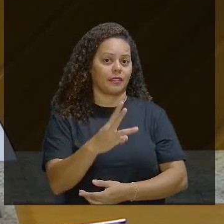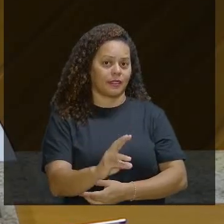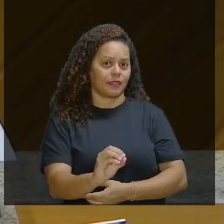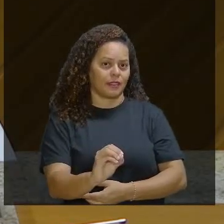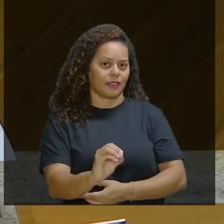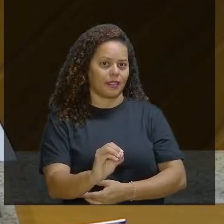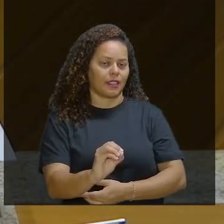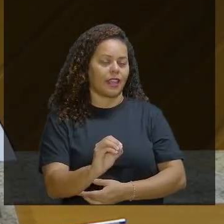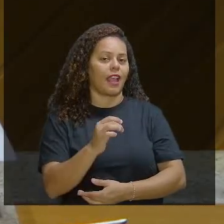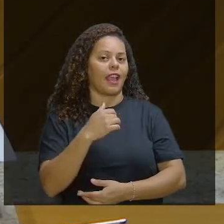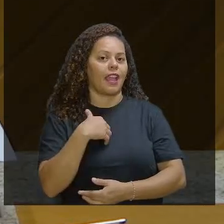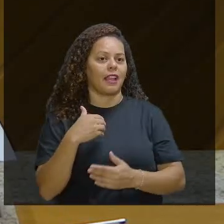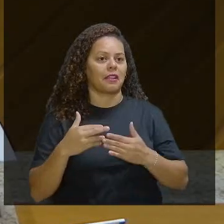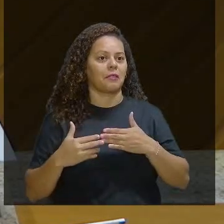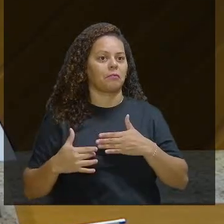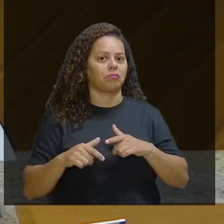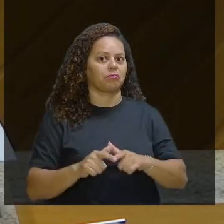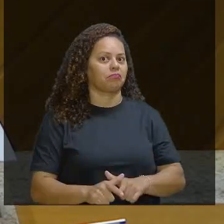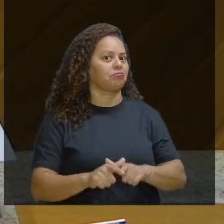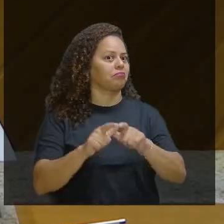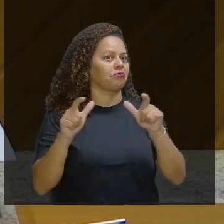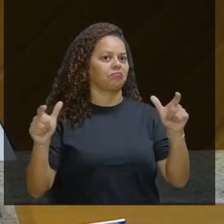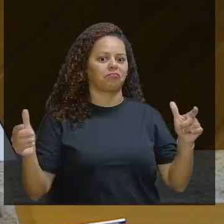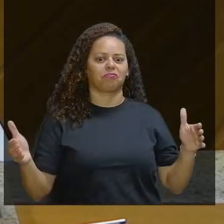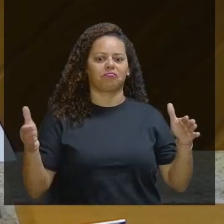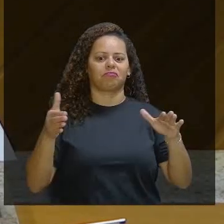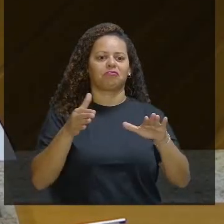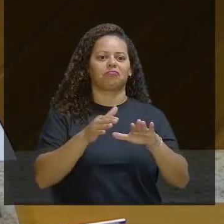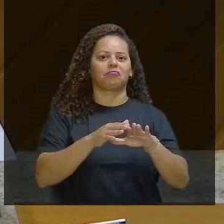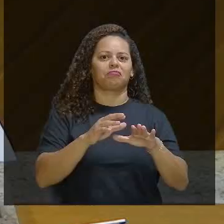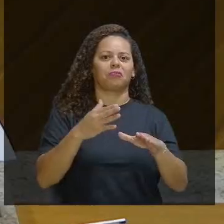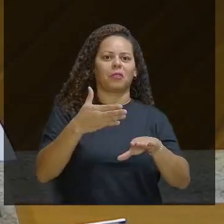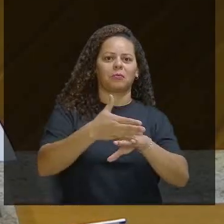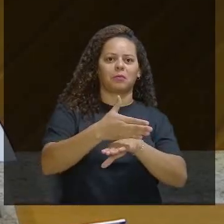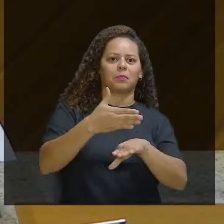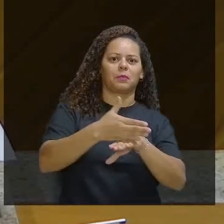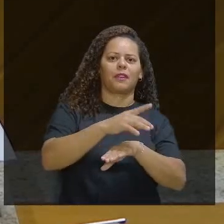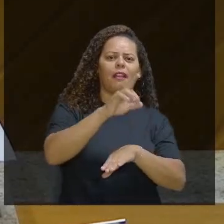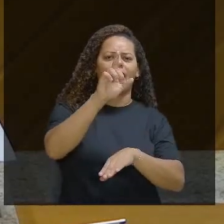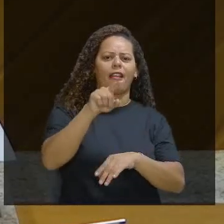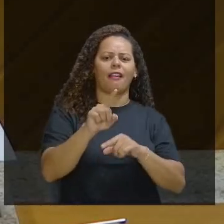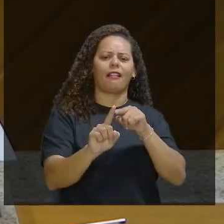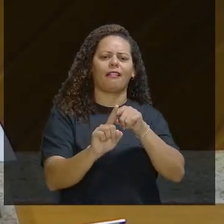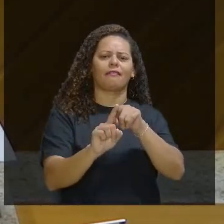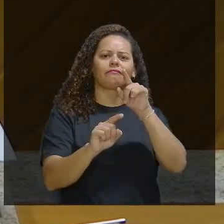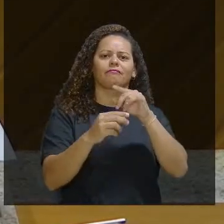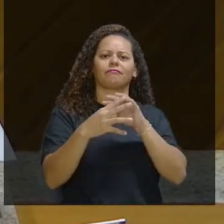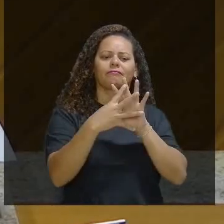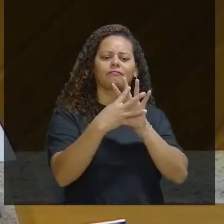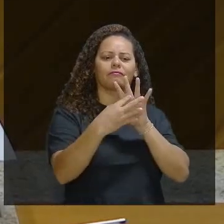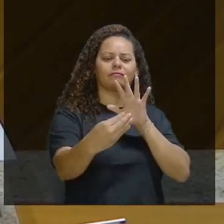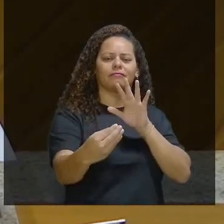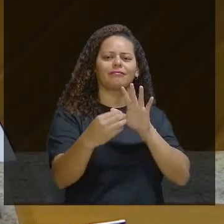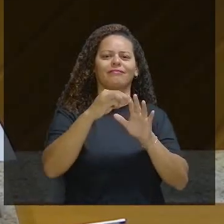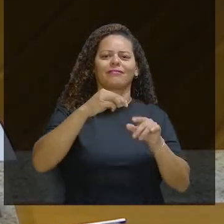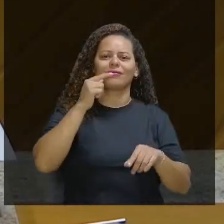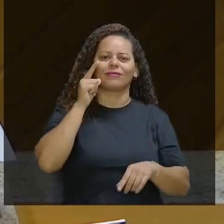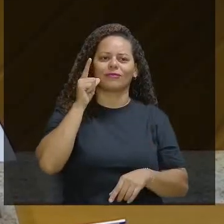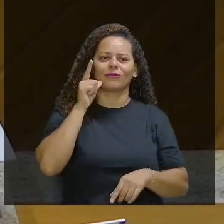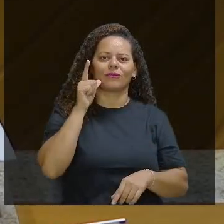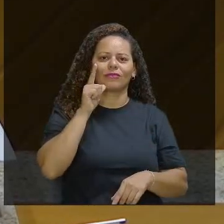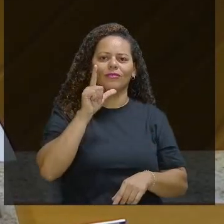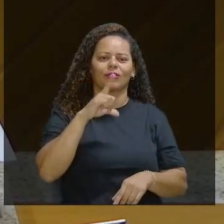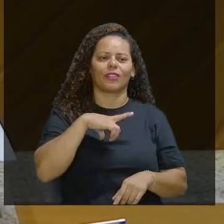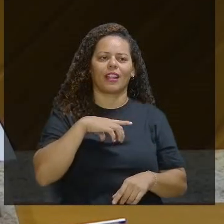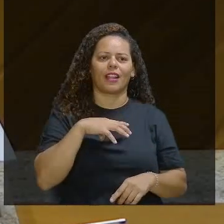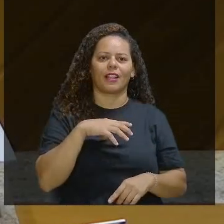sua dimensão institucional de inclusão social, servindo de exemplo e modelo para outros poderes e